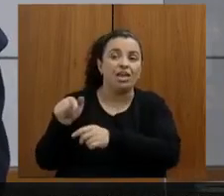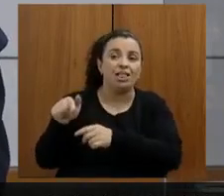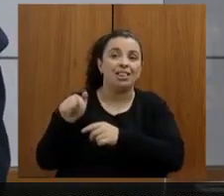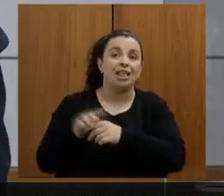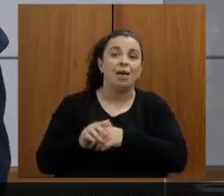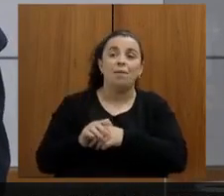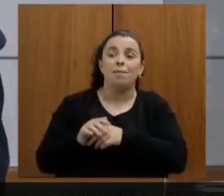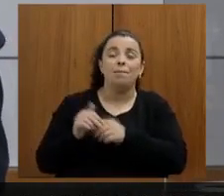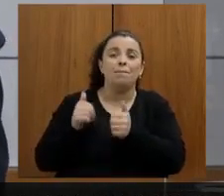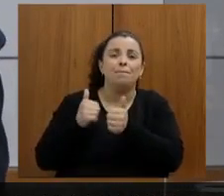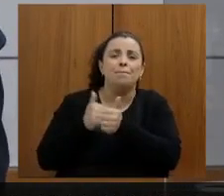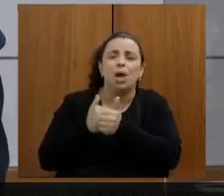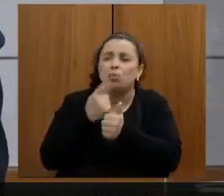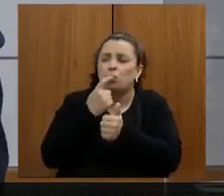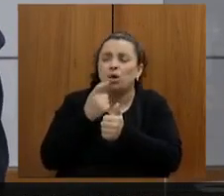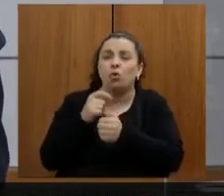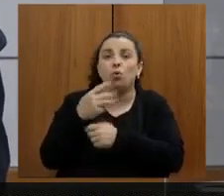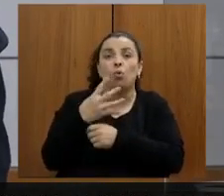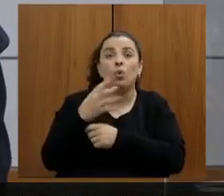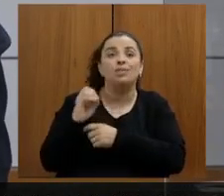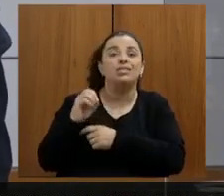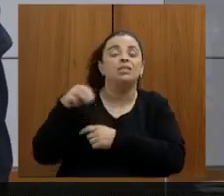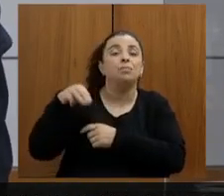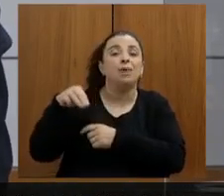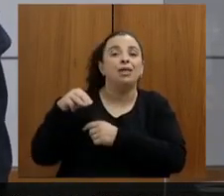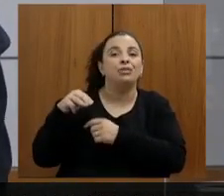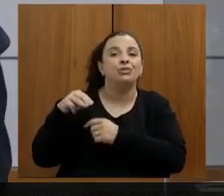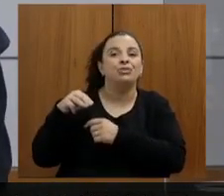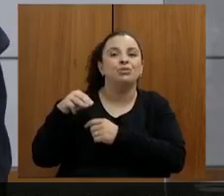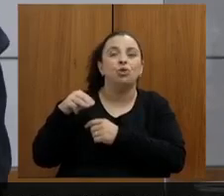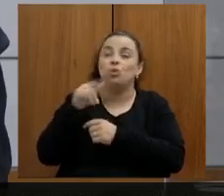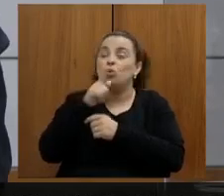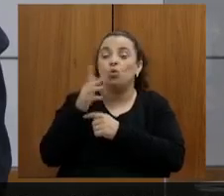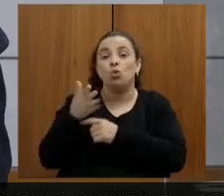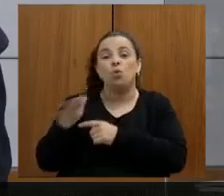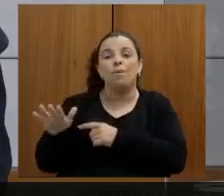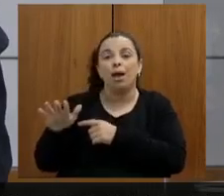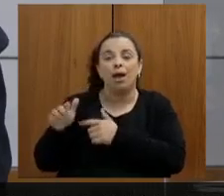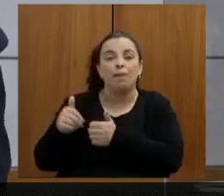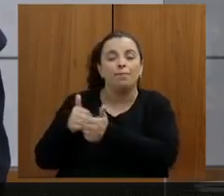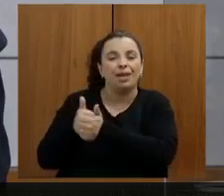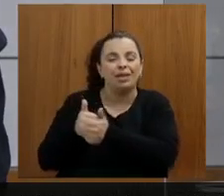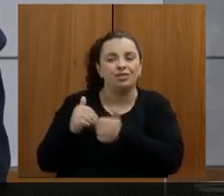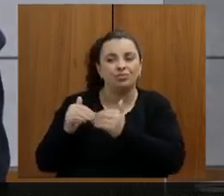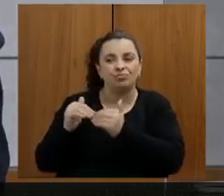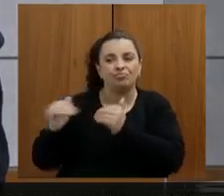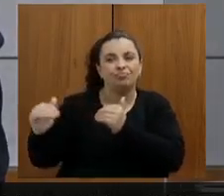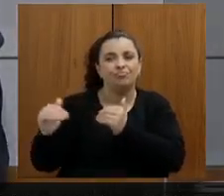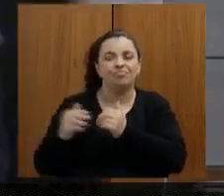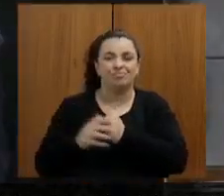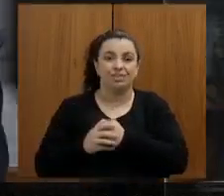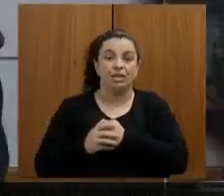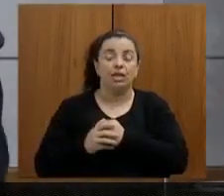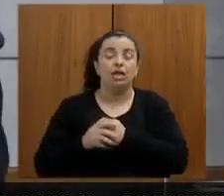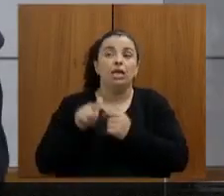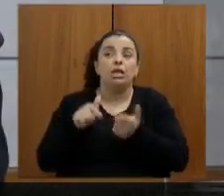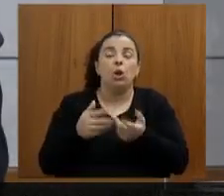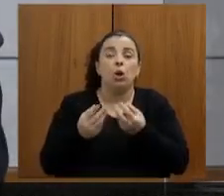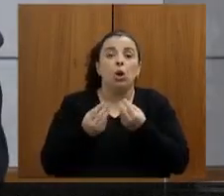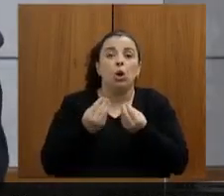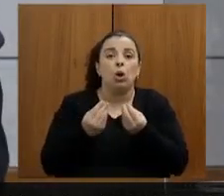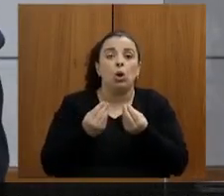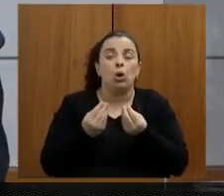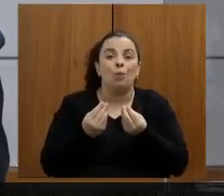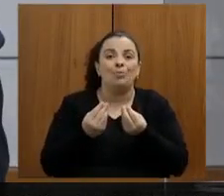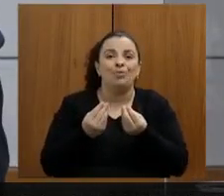ali tá a mais de o metros do nível do mar é a solução é a ferrovia